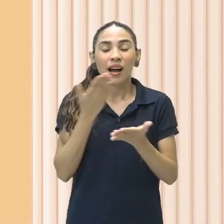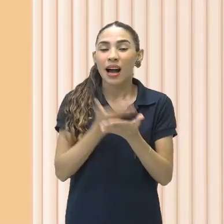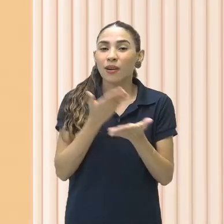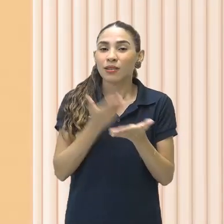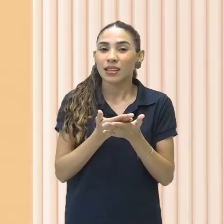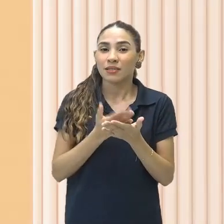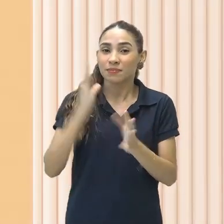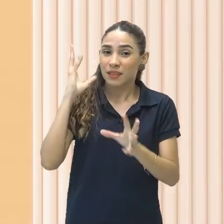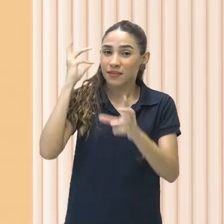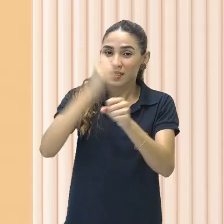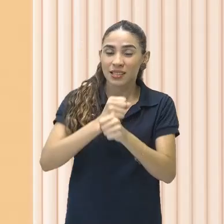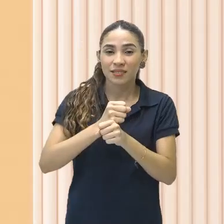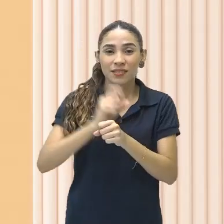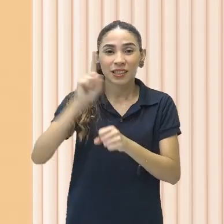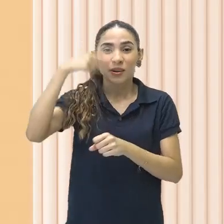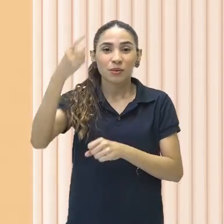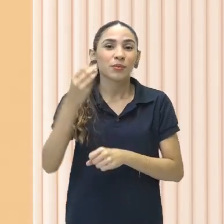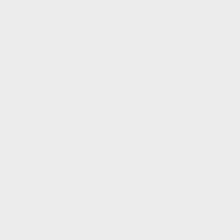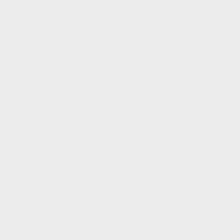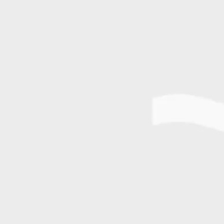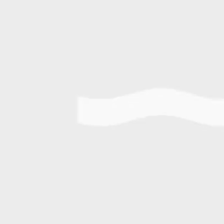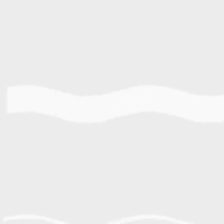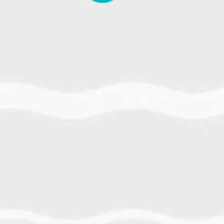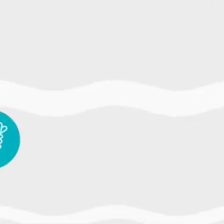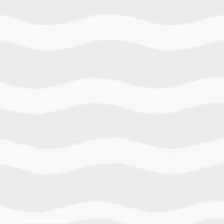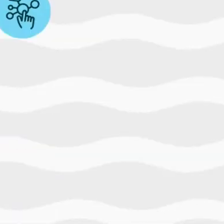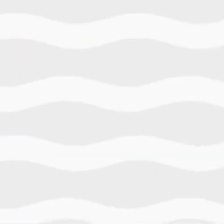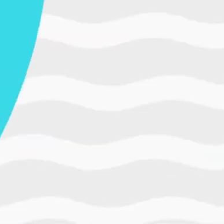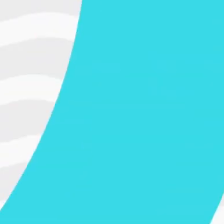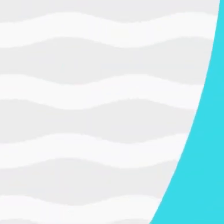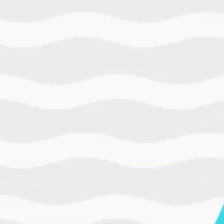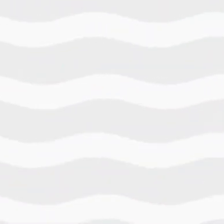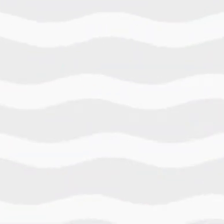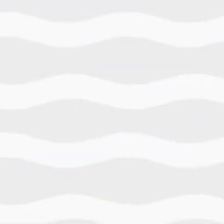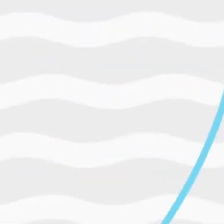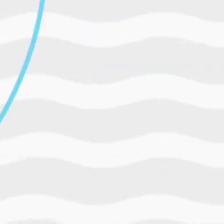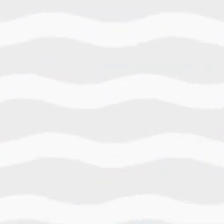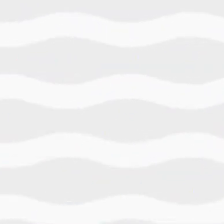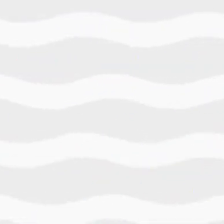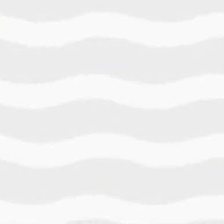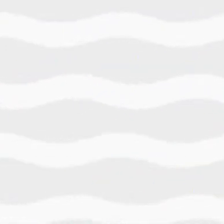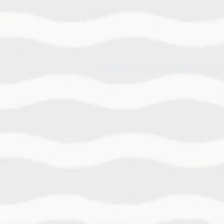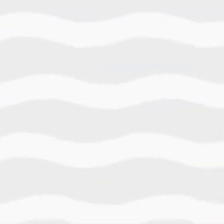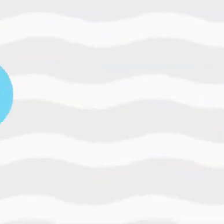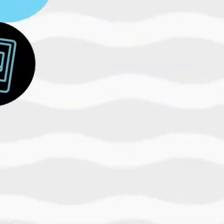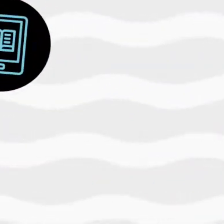esta foi a nossa revisão e até a próxima.